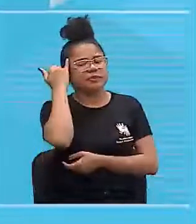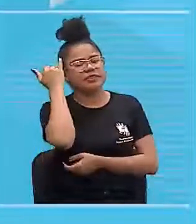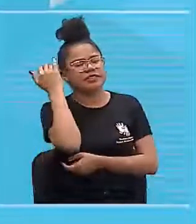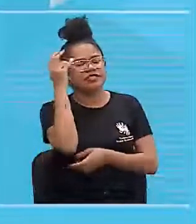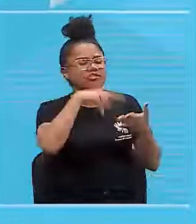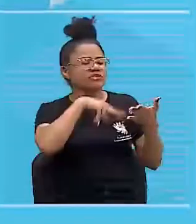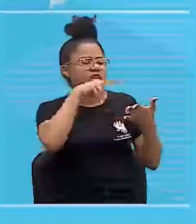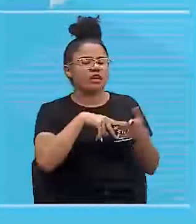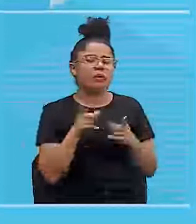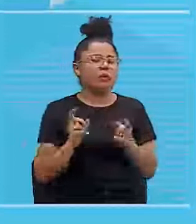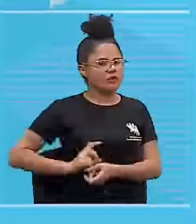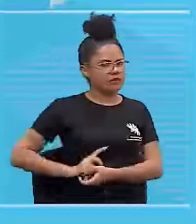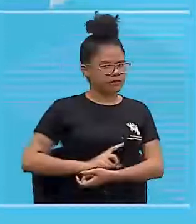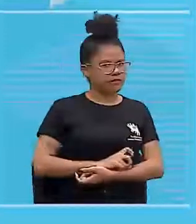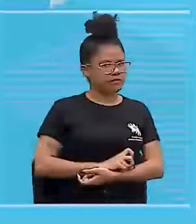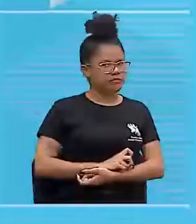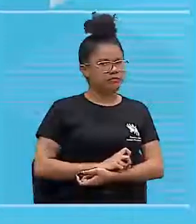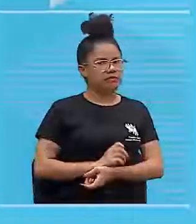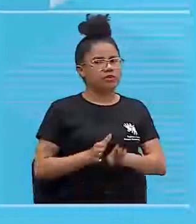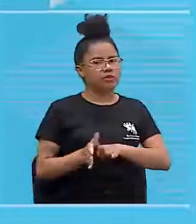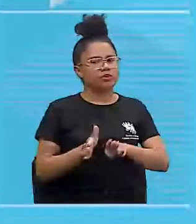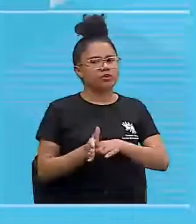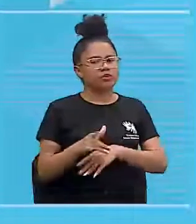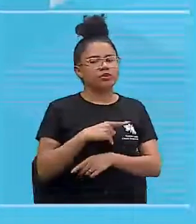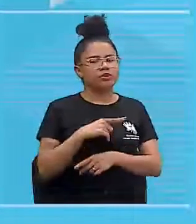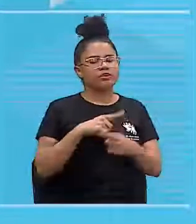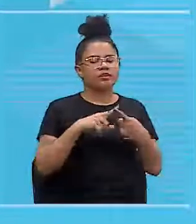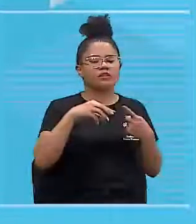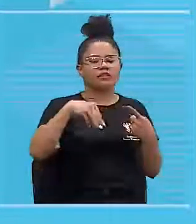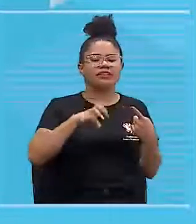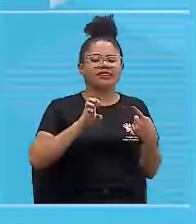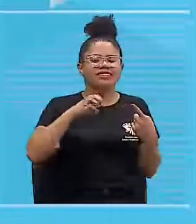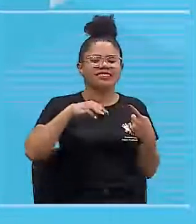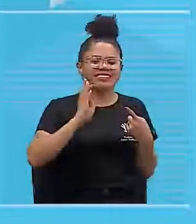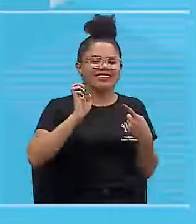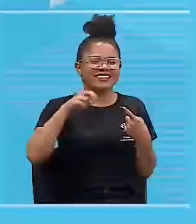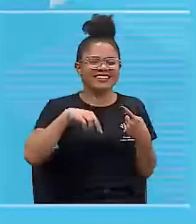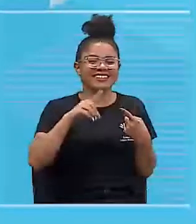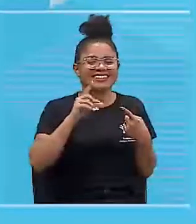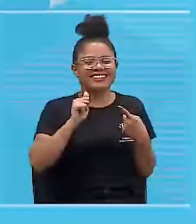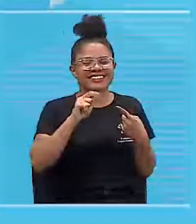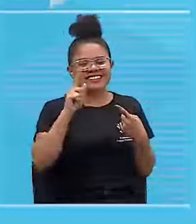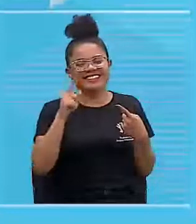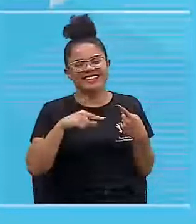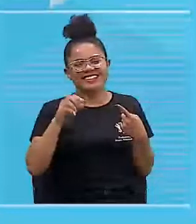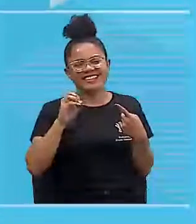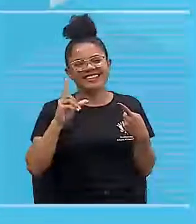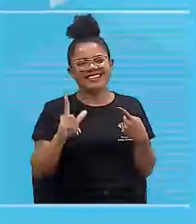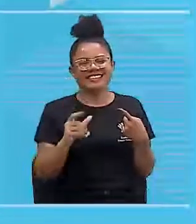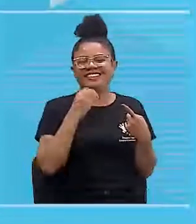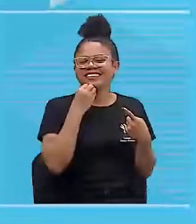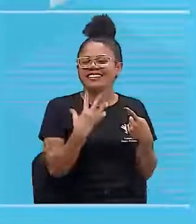verme eu vou dar uma indicação muito boa nós temos aí mebendazol no mercado muito bom muito famoso